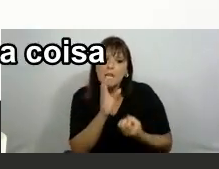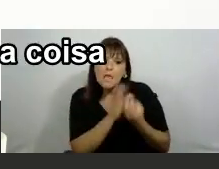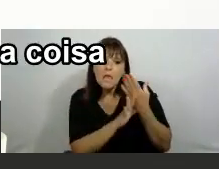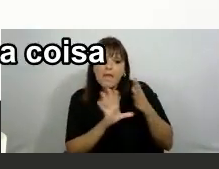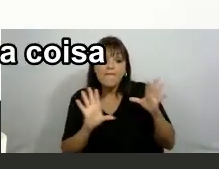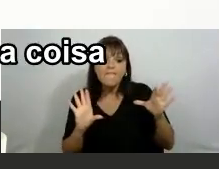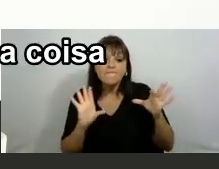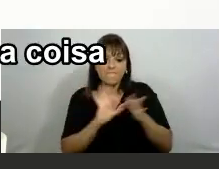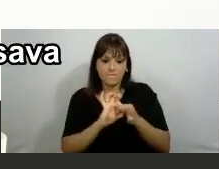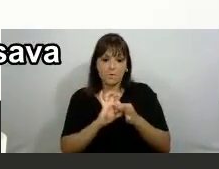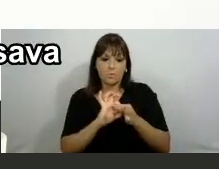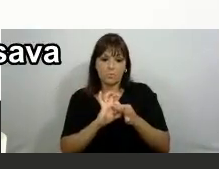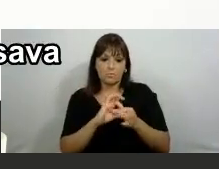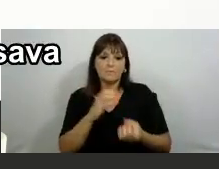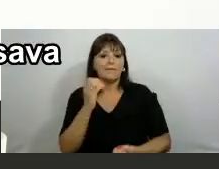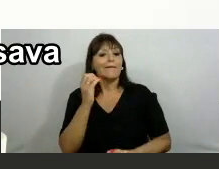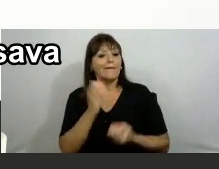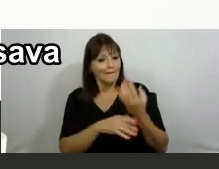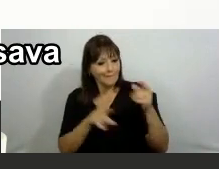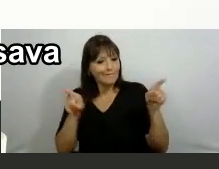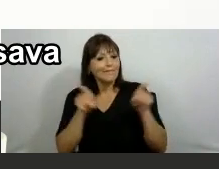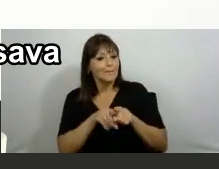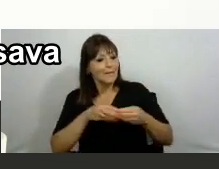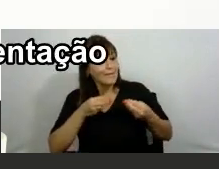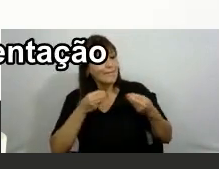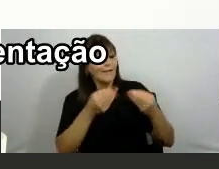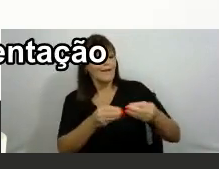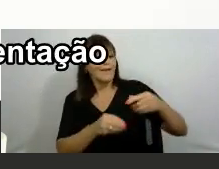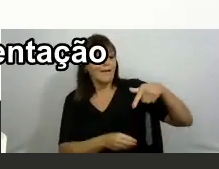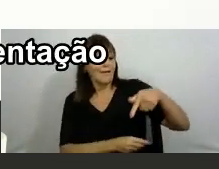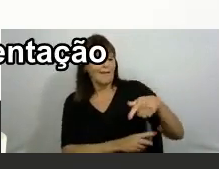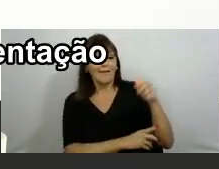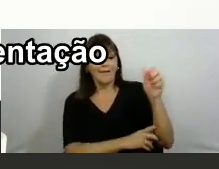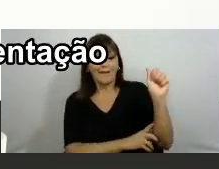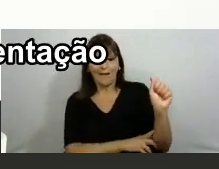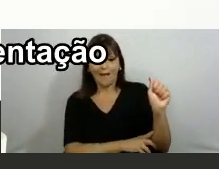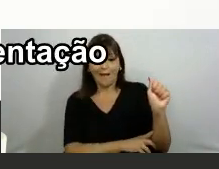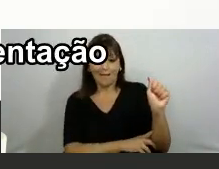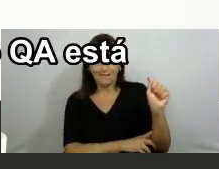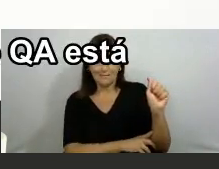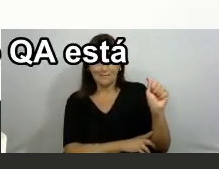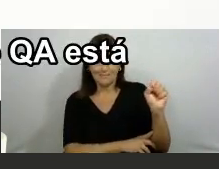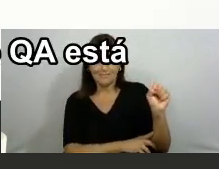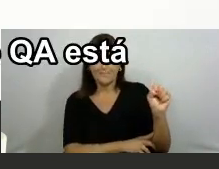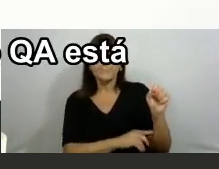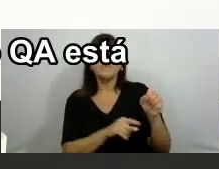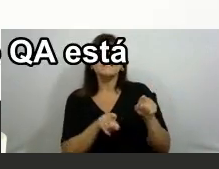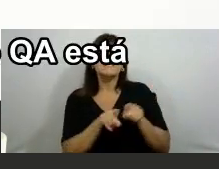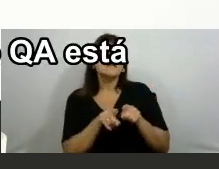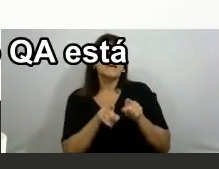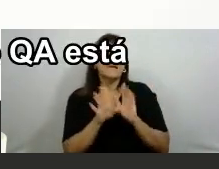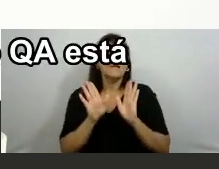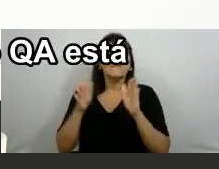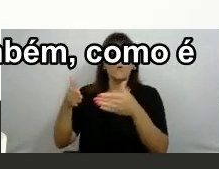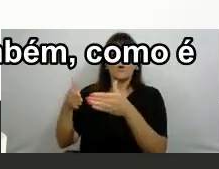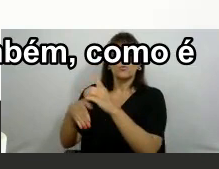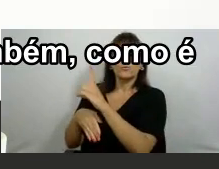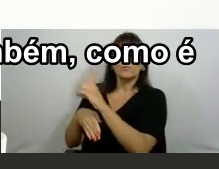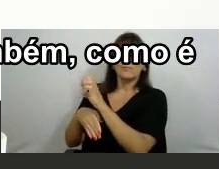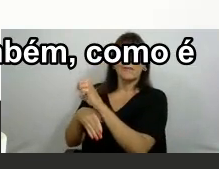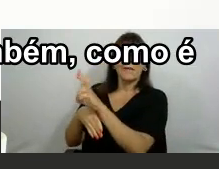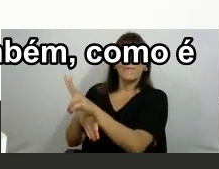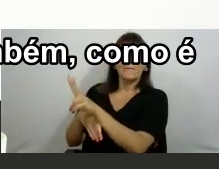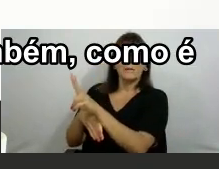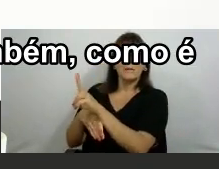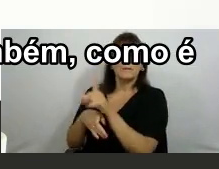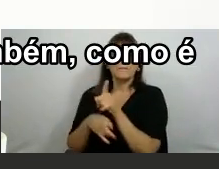QA também. Isso é uma coisa que é recente. Assim, eu não pensava nesse público, minha documentação é para o dev, mas, de repente, o QA está usando